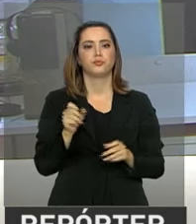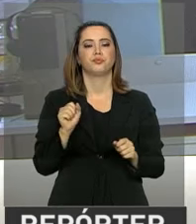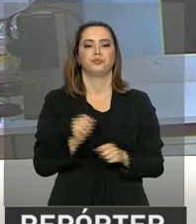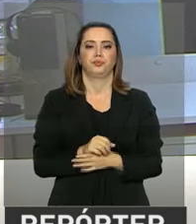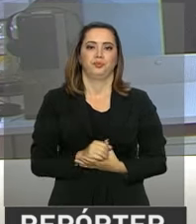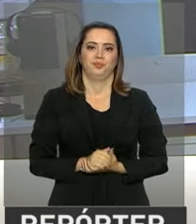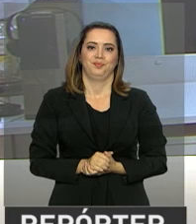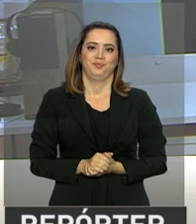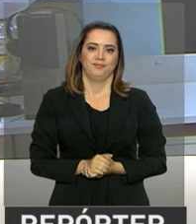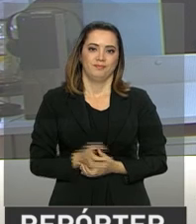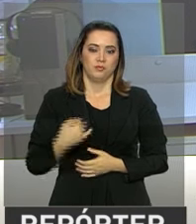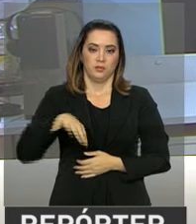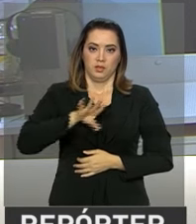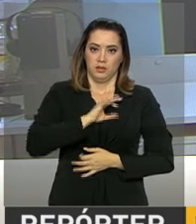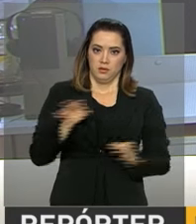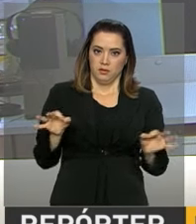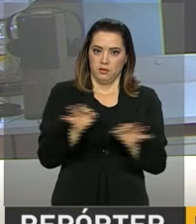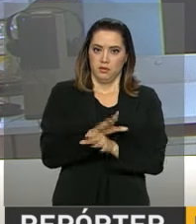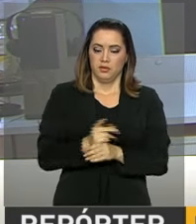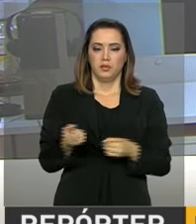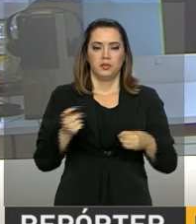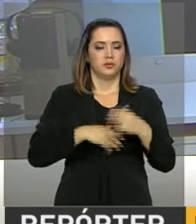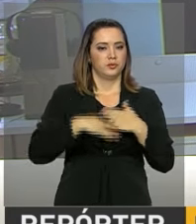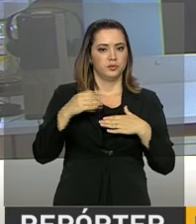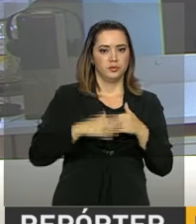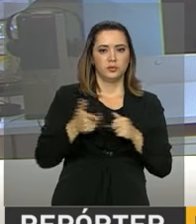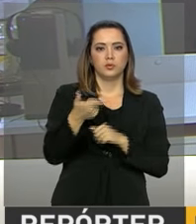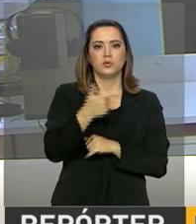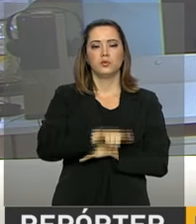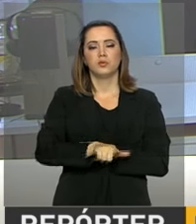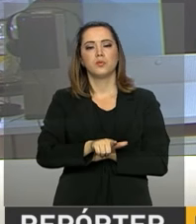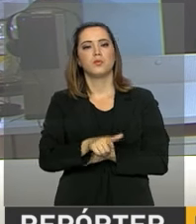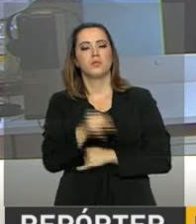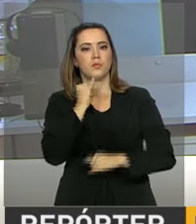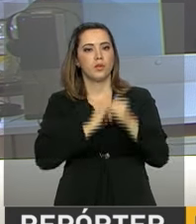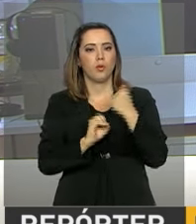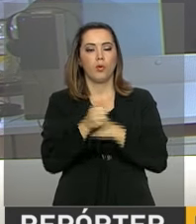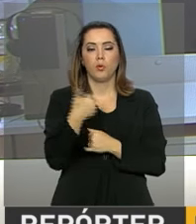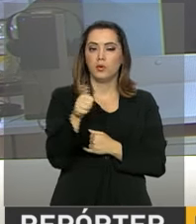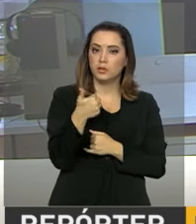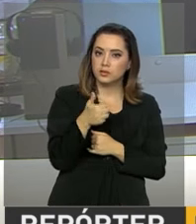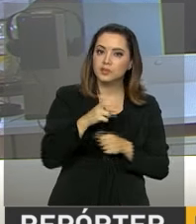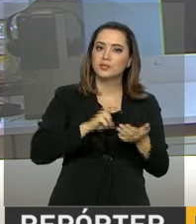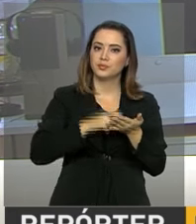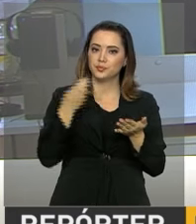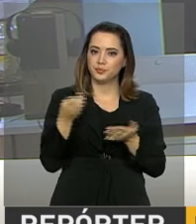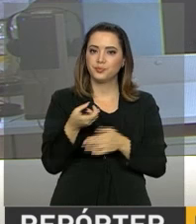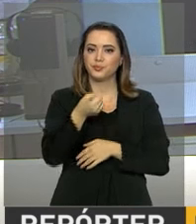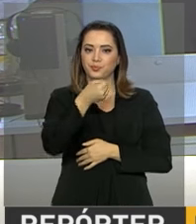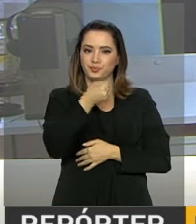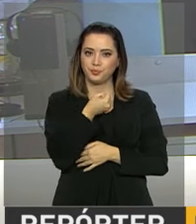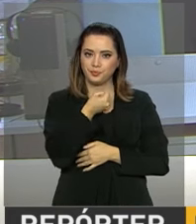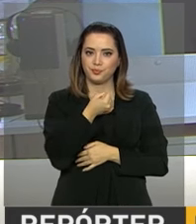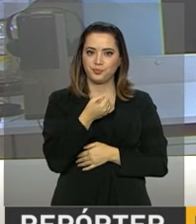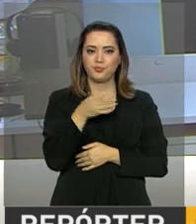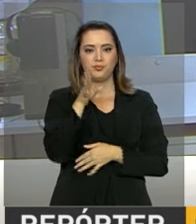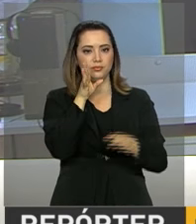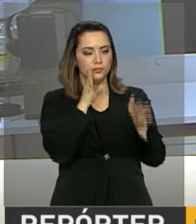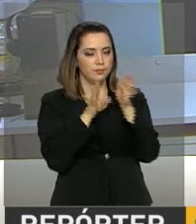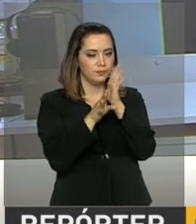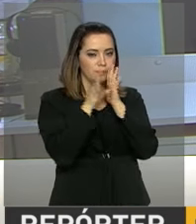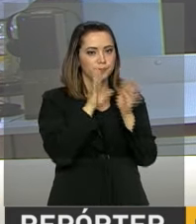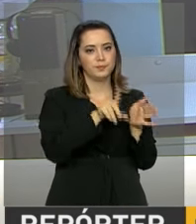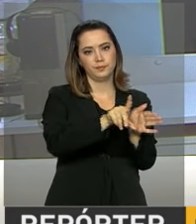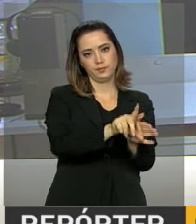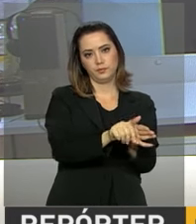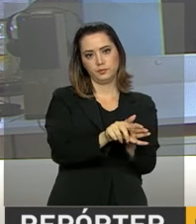ficamos por aqui, voltamos a qualquer momento com outras informações ou às 11 da manhã na próxima edição do Repórter NBR. Acompanhe também